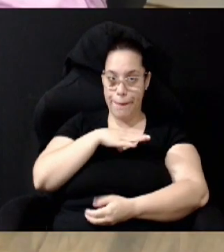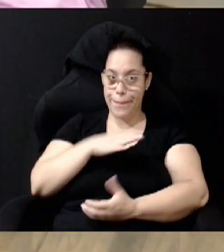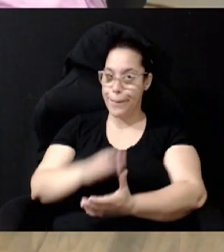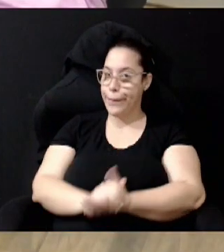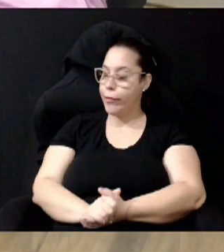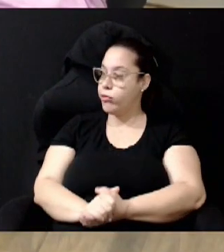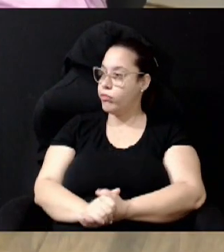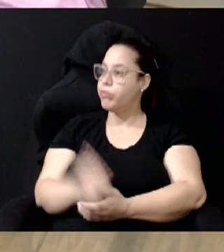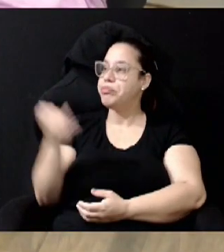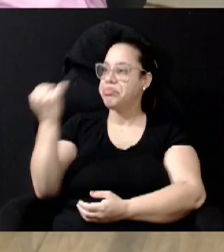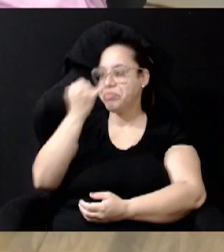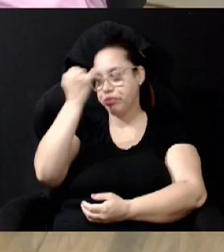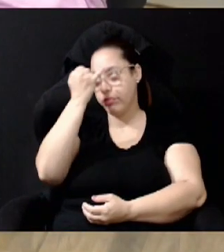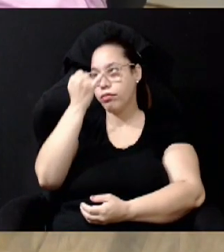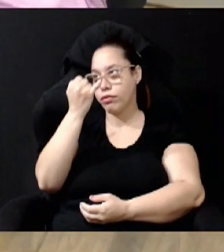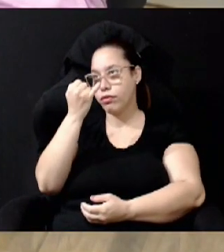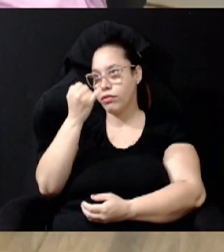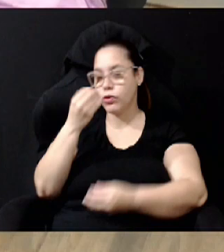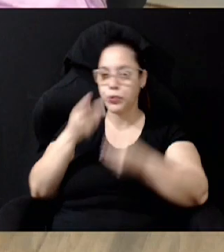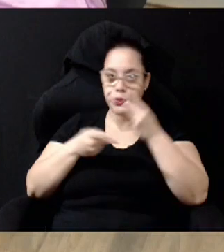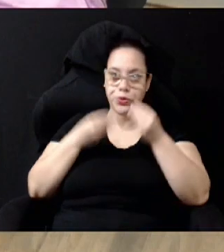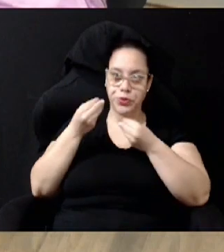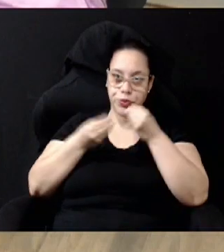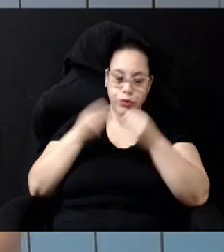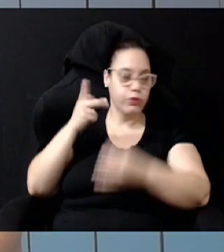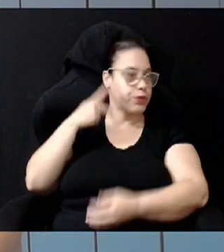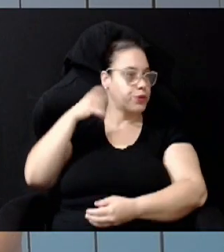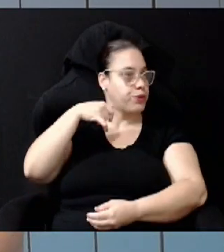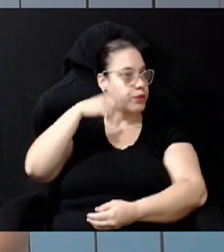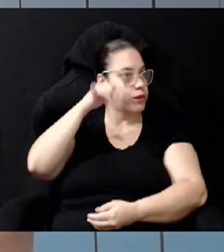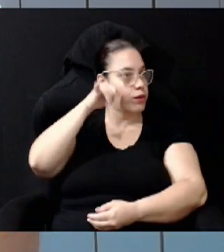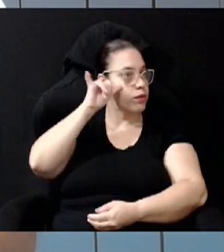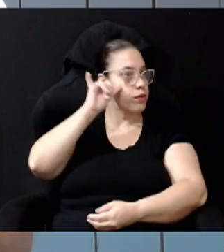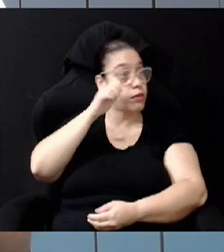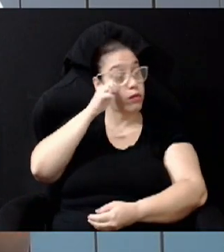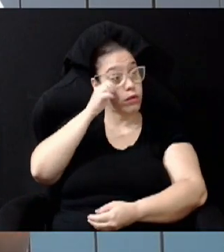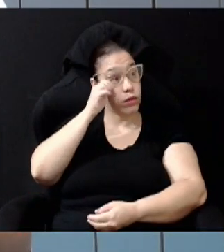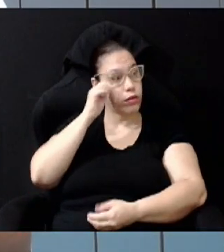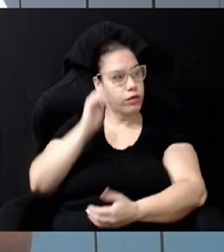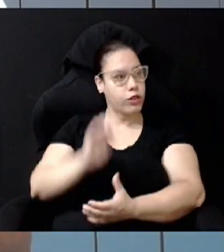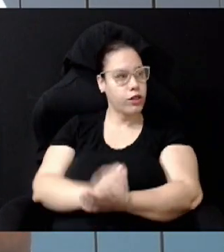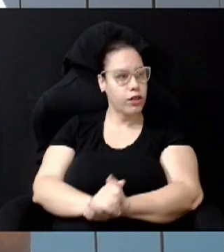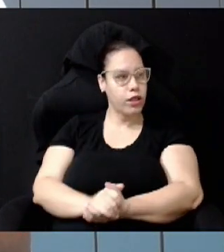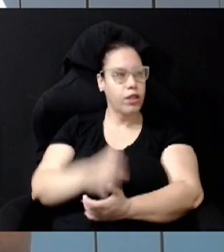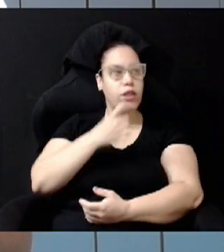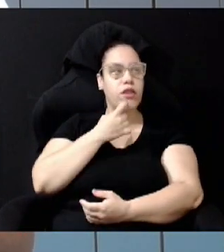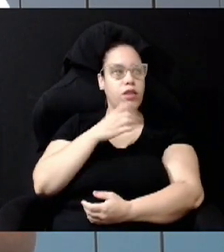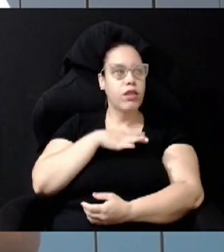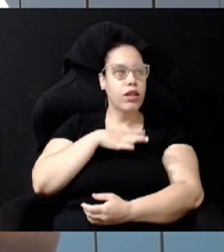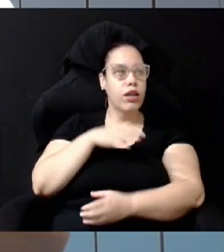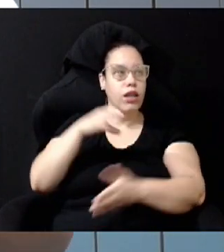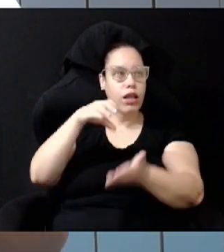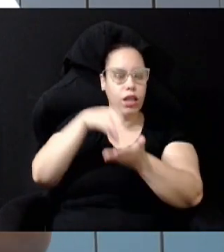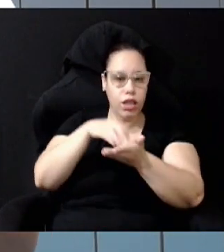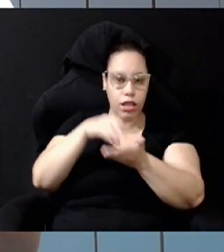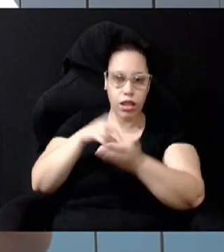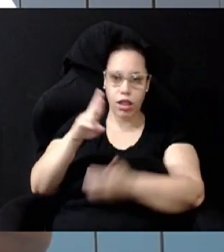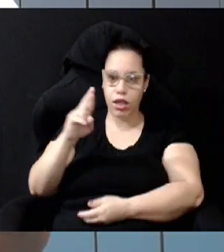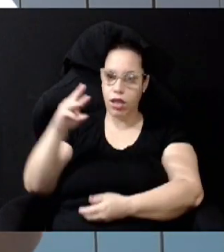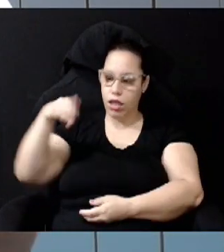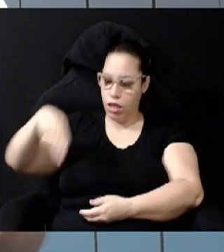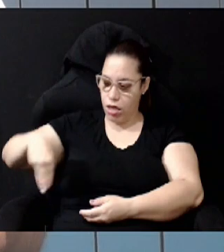importante, como bem mencionou o vereador Paulo Búfalo, porque a Campinas é a sede da região metropolitana.